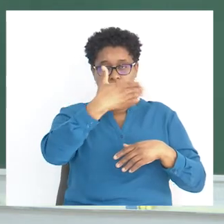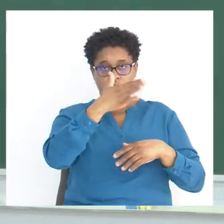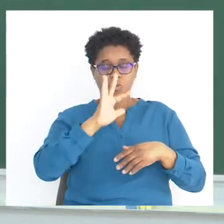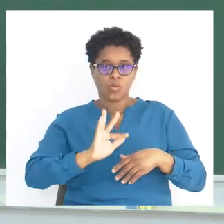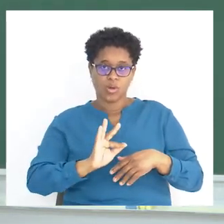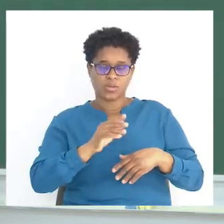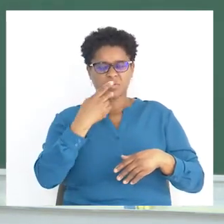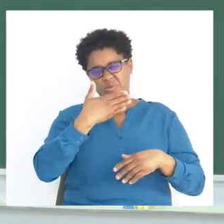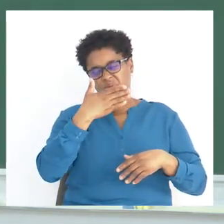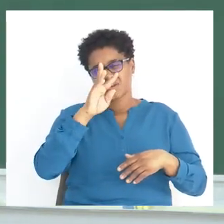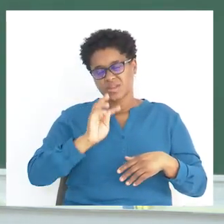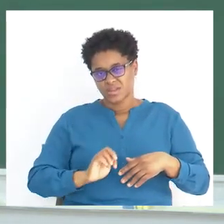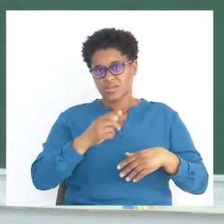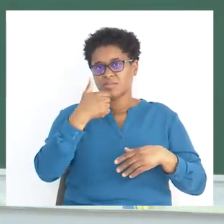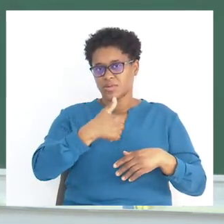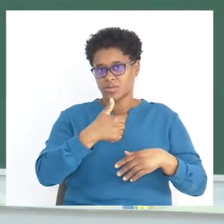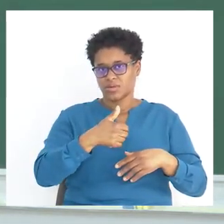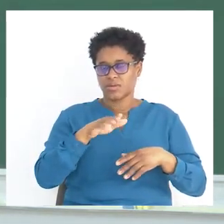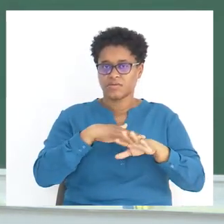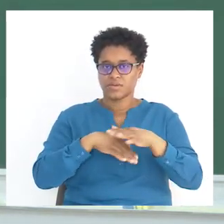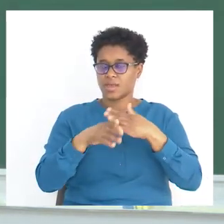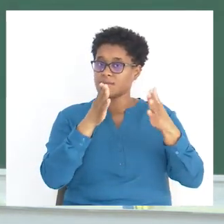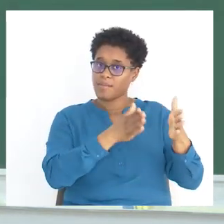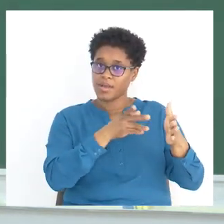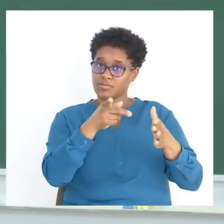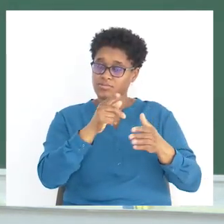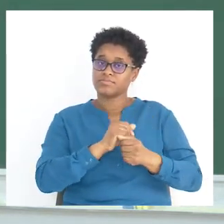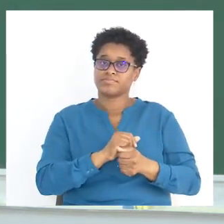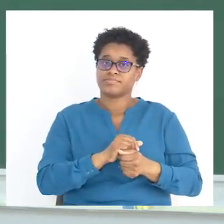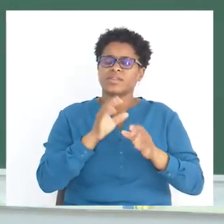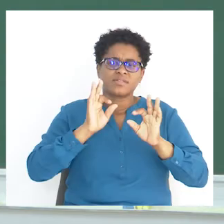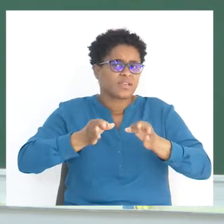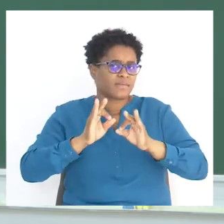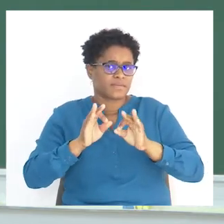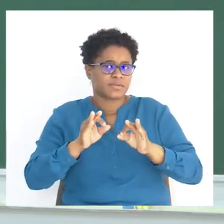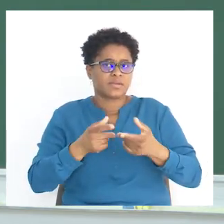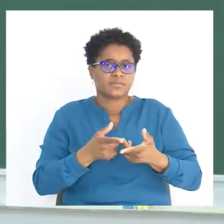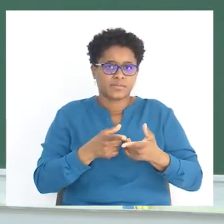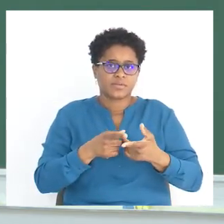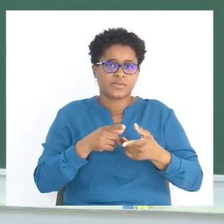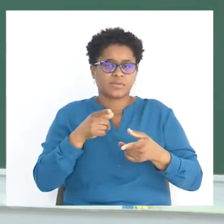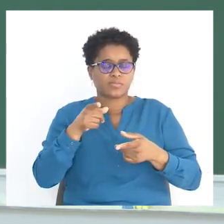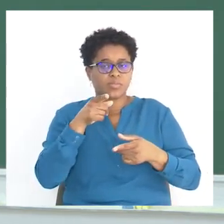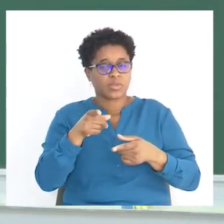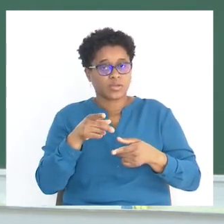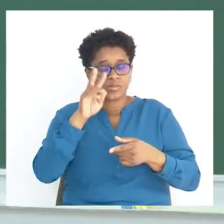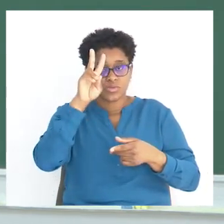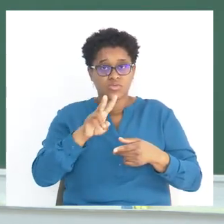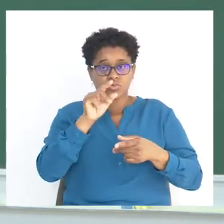1/4. 1/3 melhor. Então vais fazer essa parte, sempre ponto, voltando para o segundo